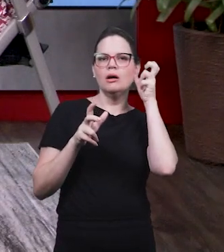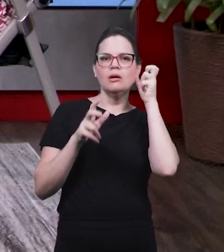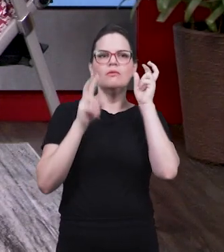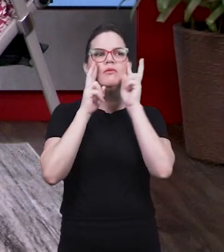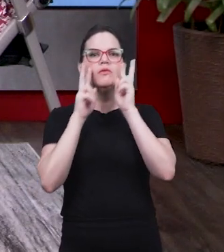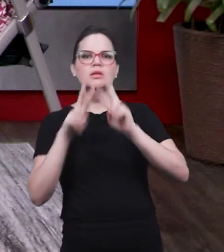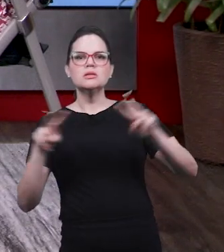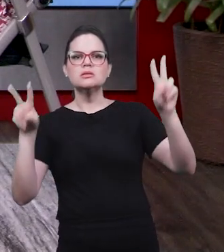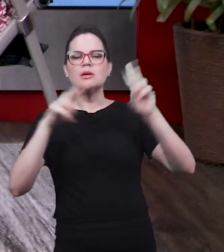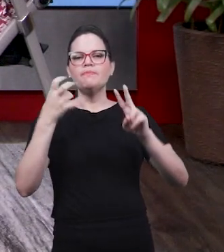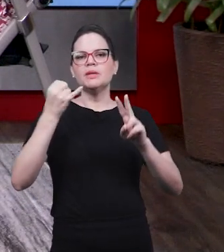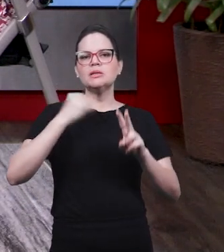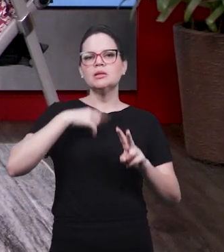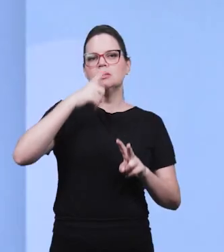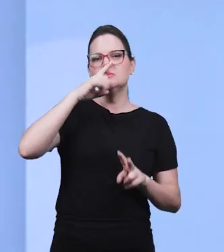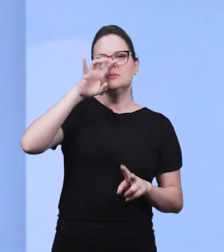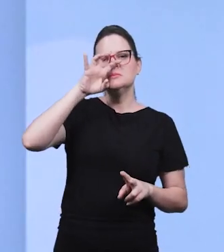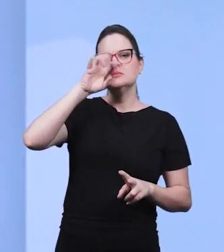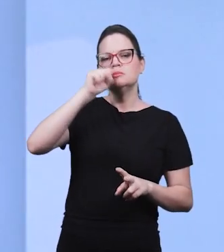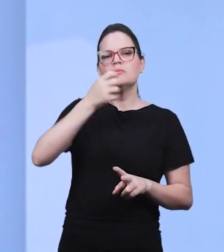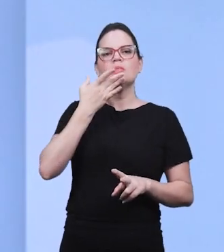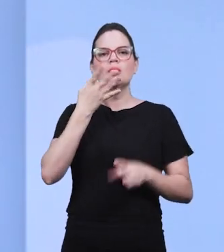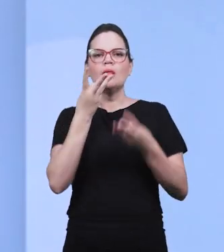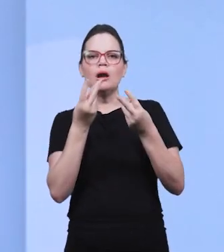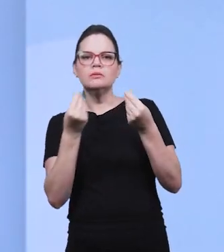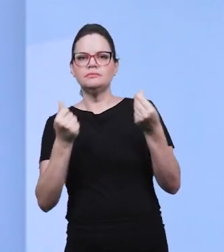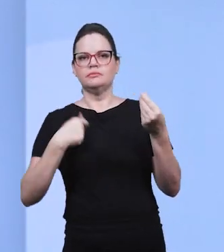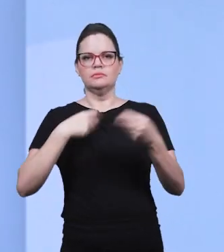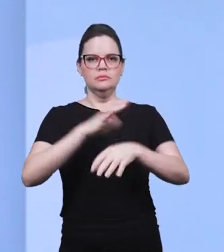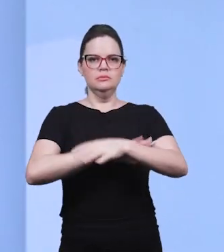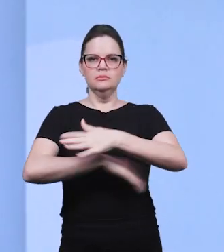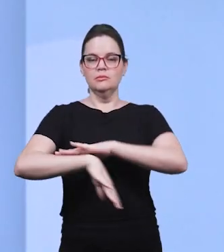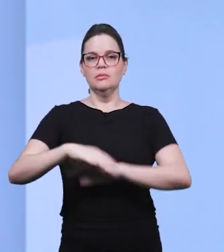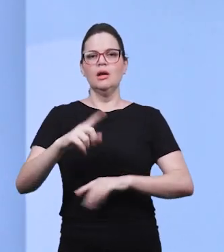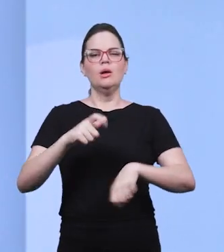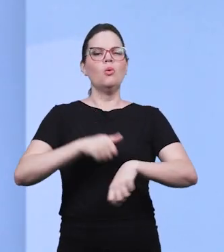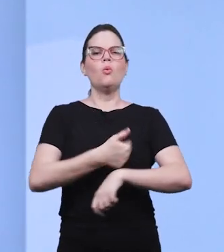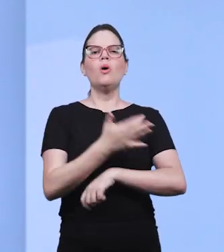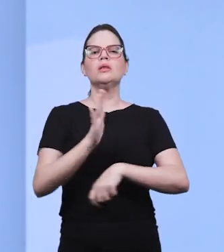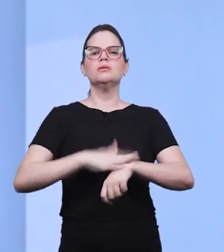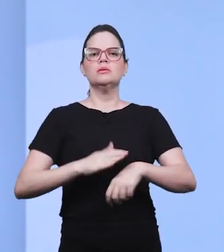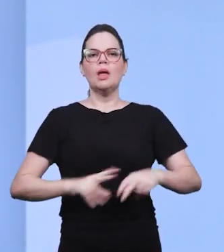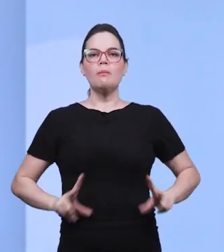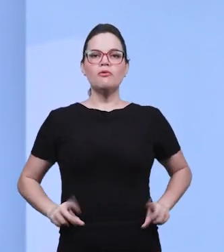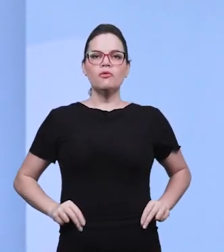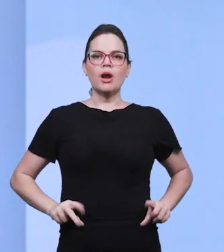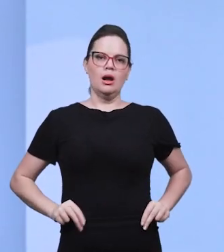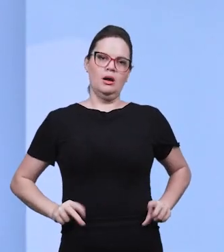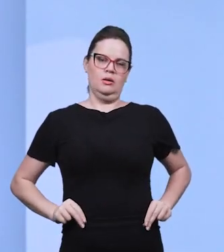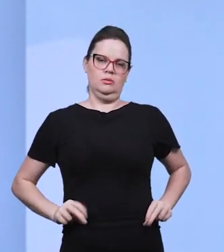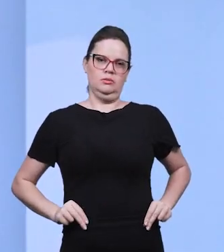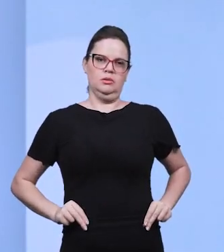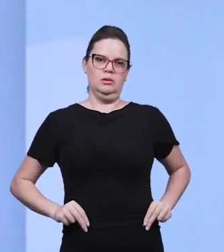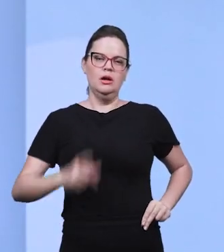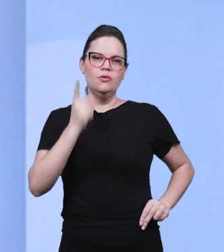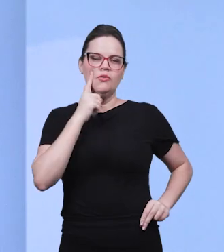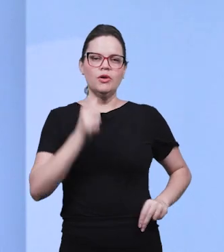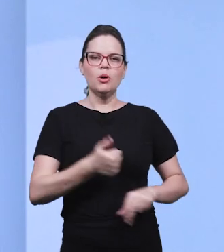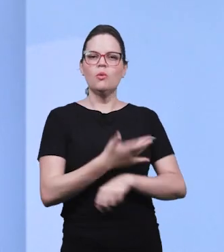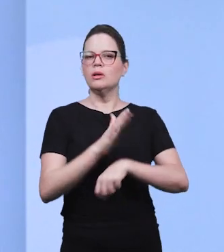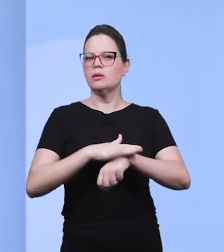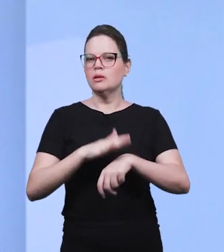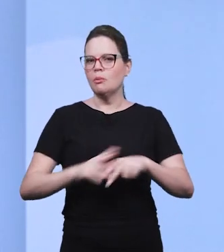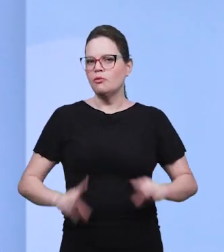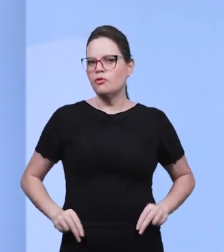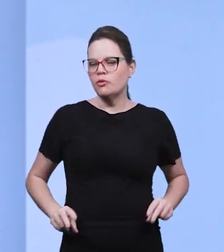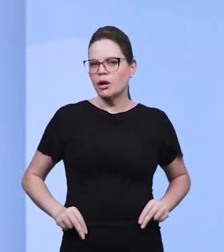audição, visão, olfato, paladar, tato. O desfraude daquela criança é muito importante observar. Então, se